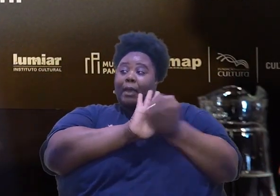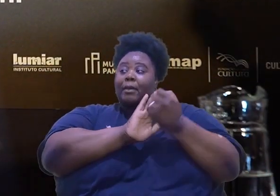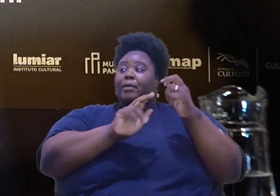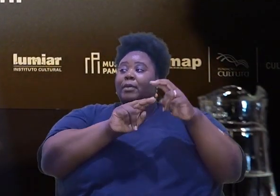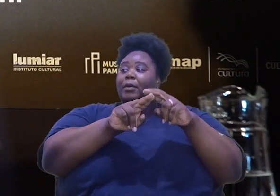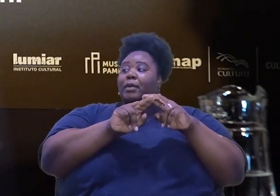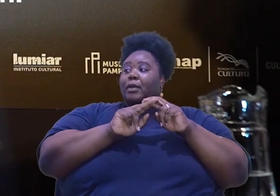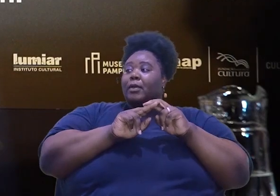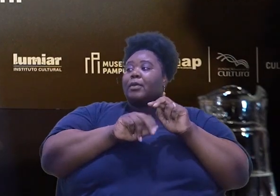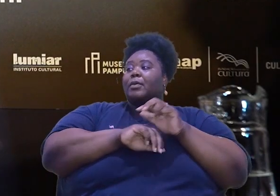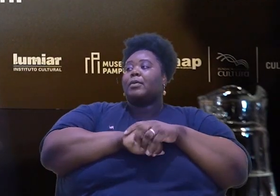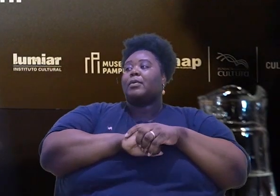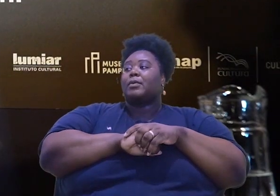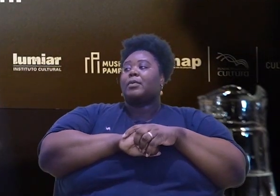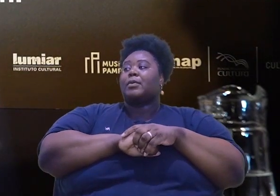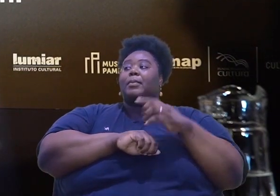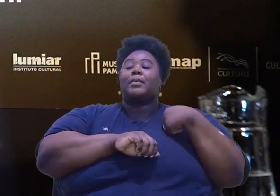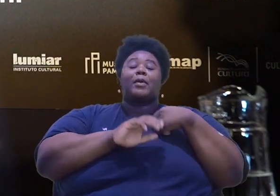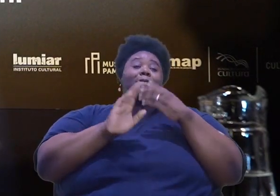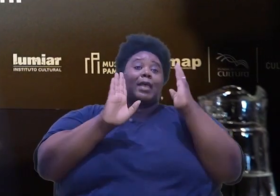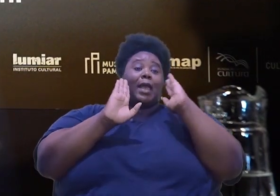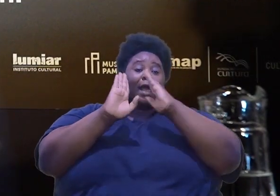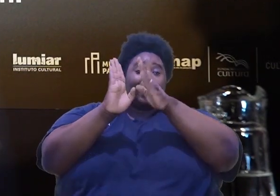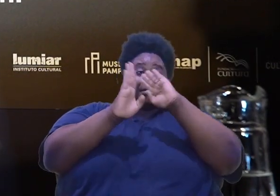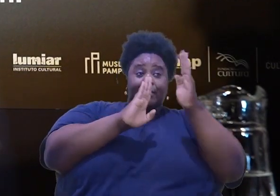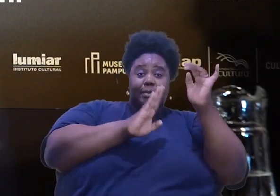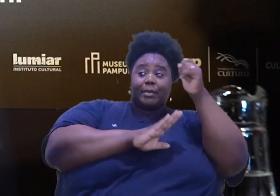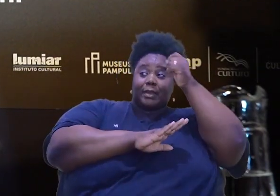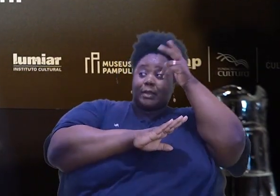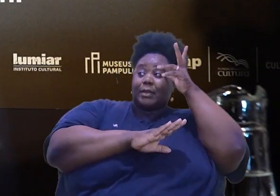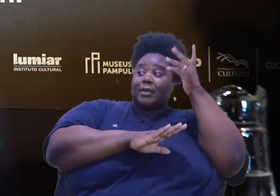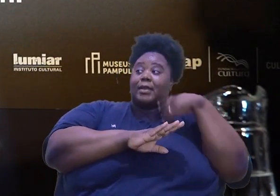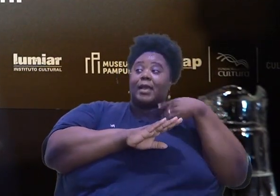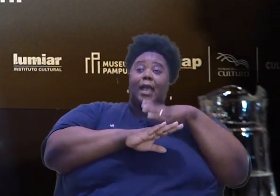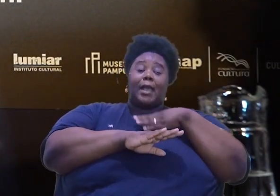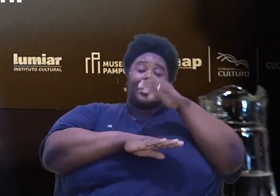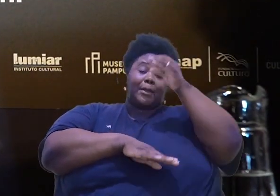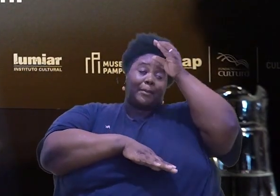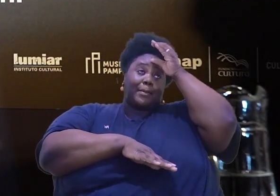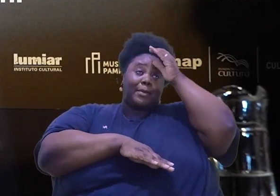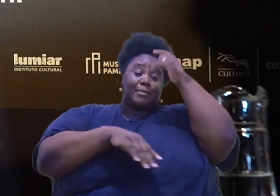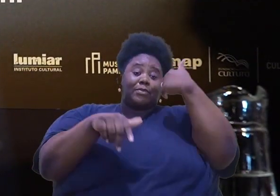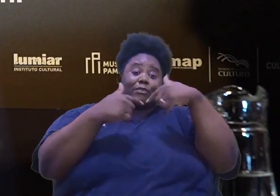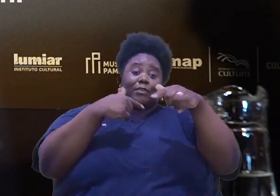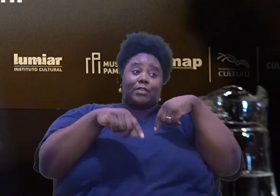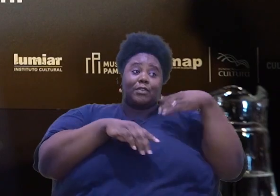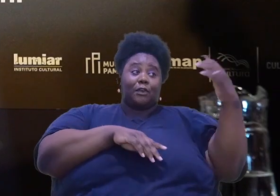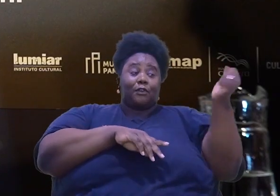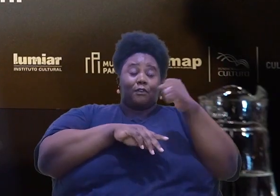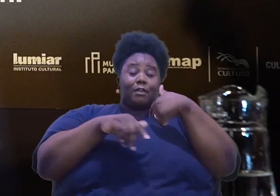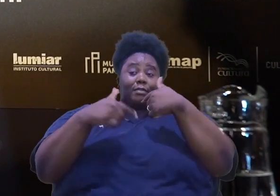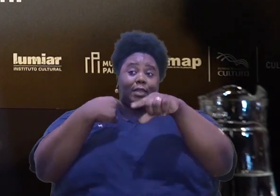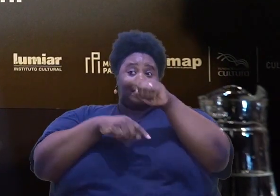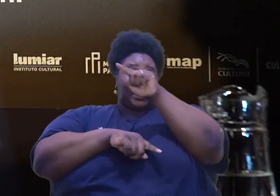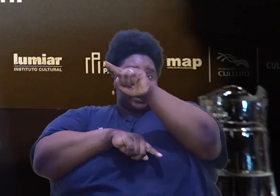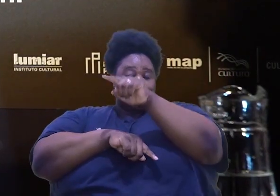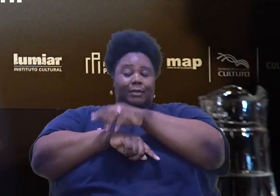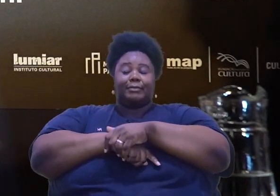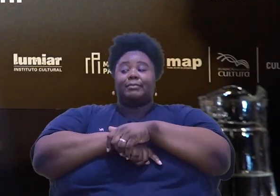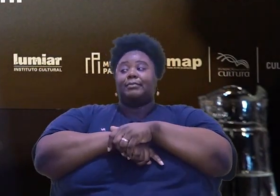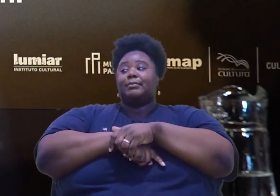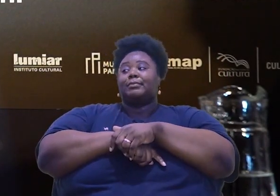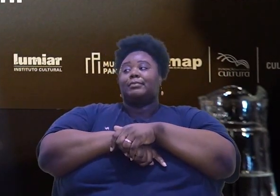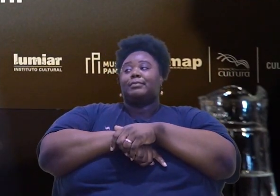da biblioteca pública, né, onde eu falo que a minha tia, quando veio trabalhar na biblioteca pública,